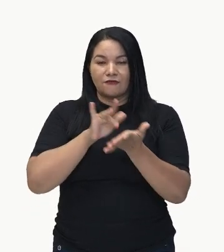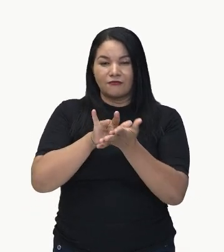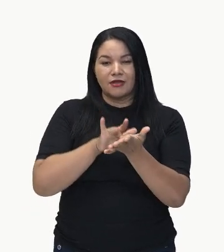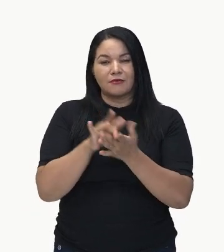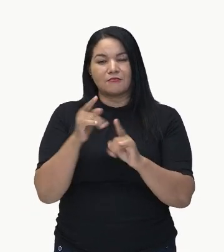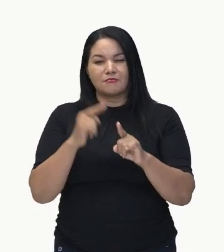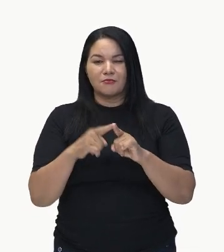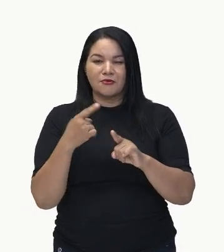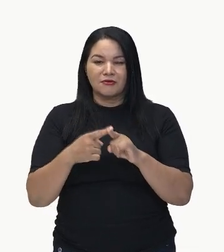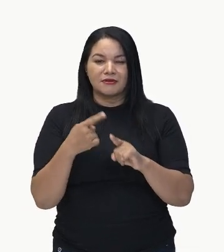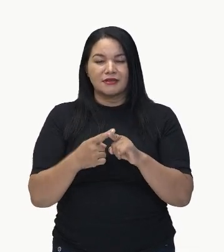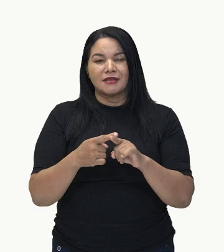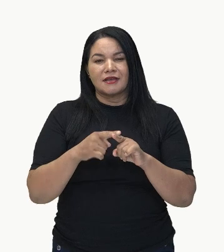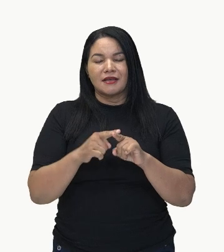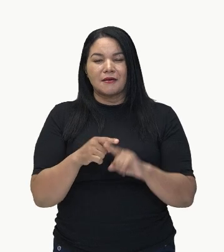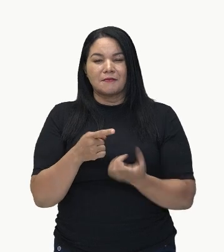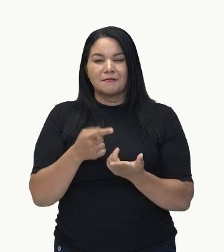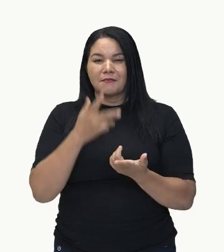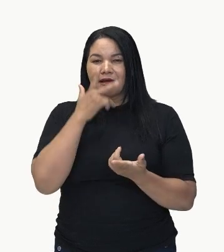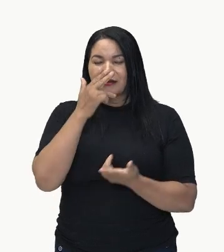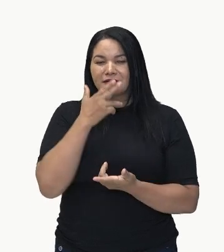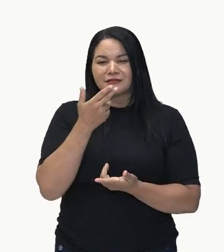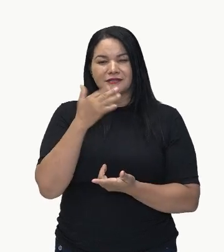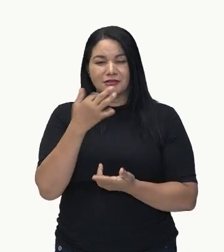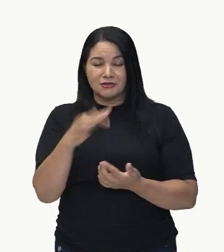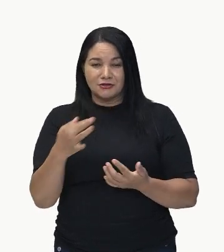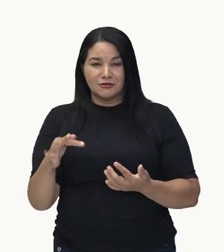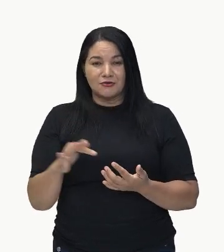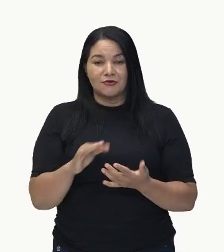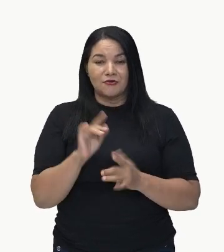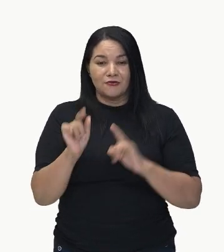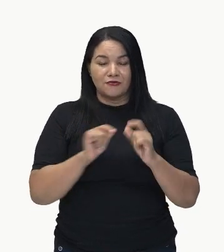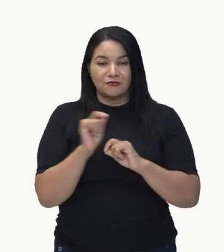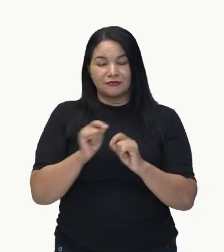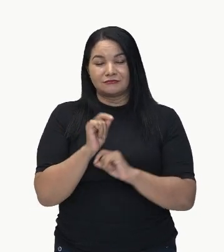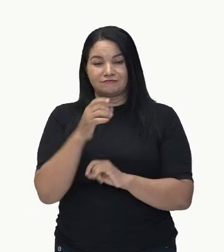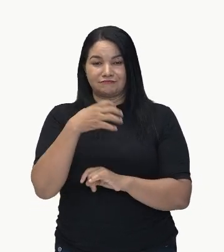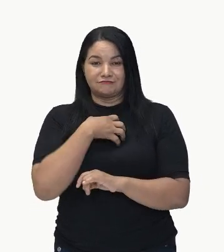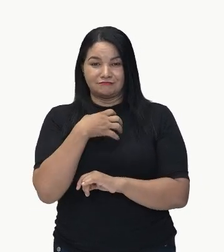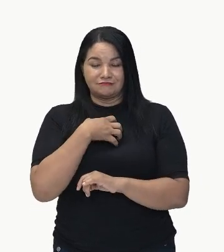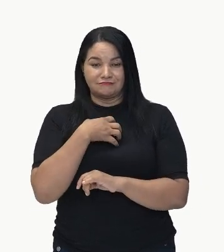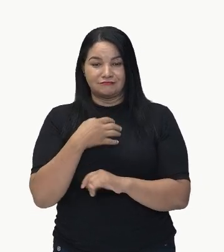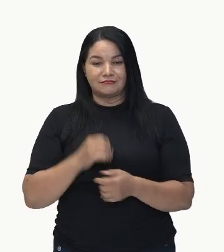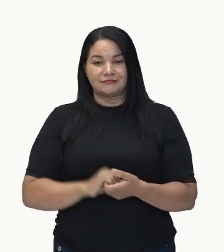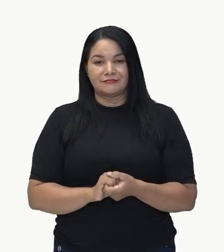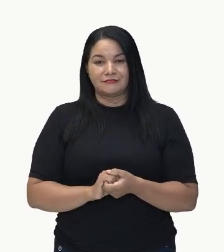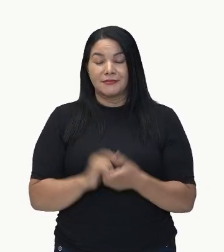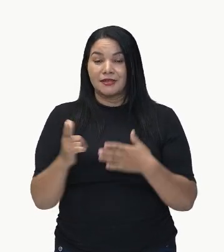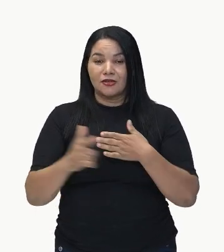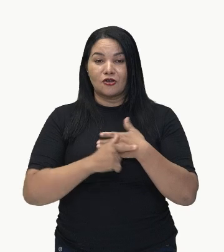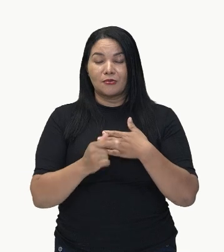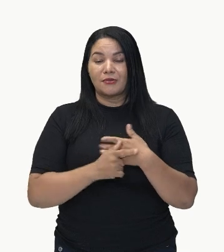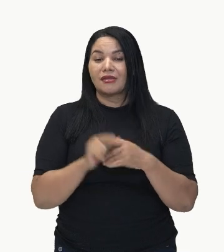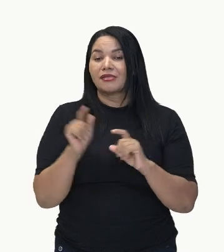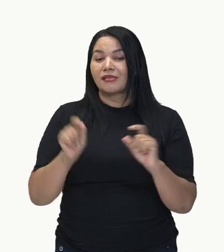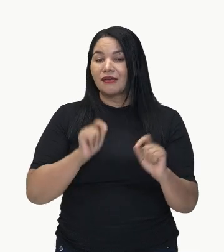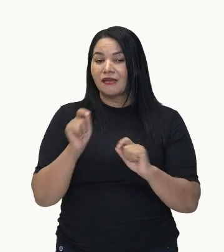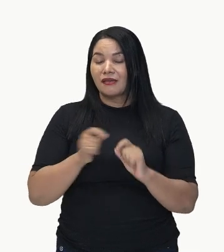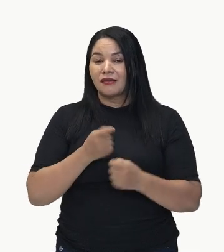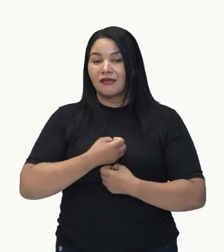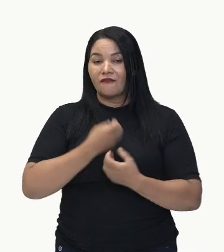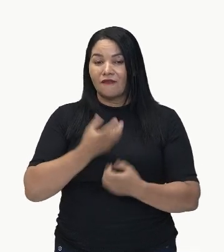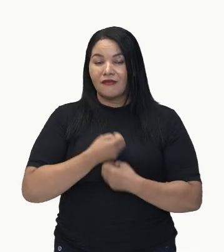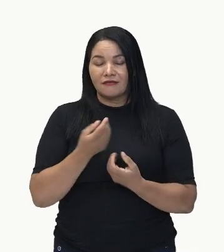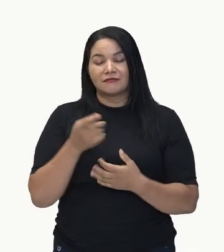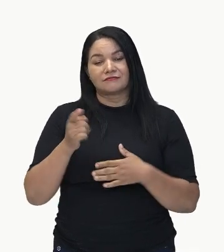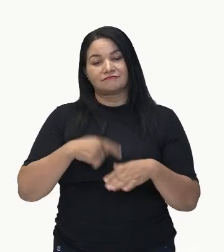chega a fingir que é dor, a dor que deveras sente. Ora, quem é o poeta? Ele mesmo. Quando ele